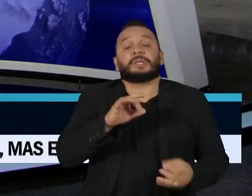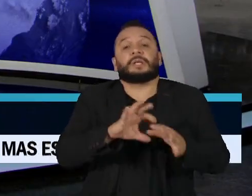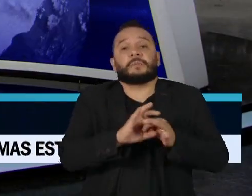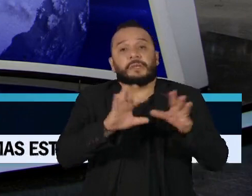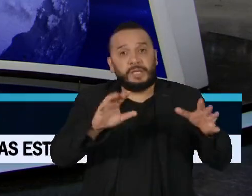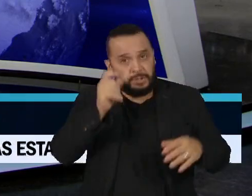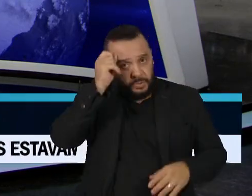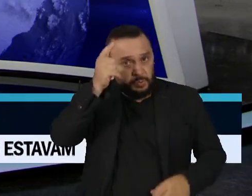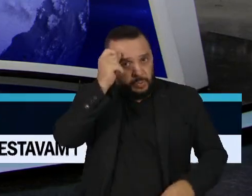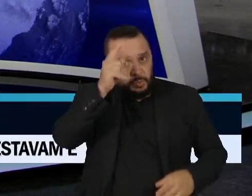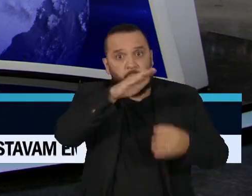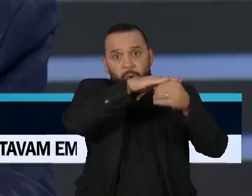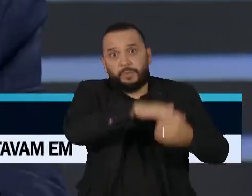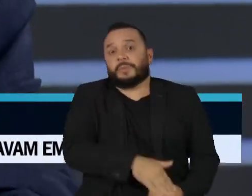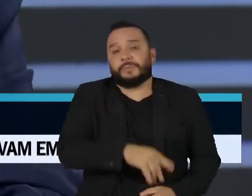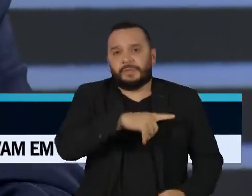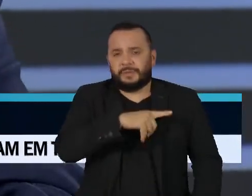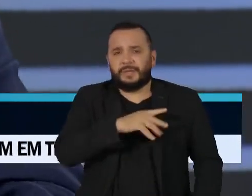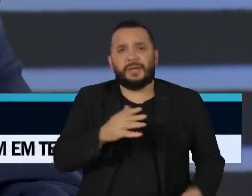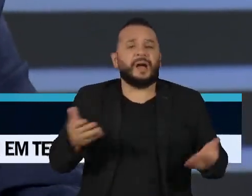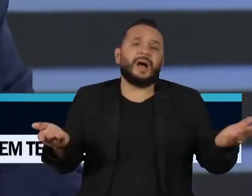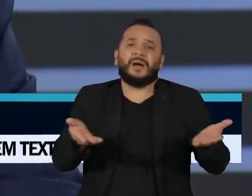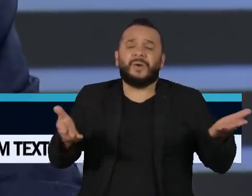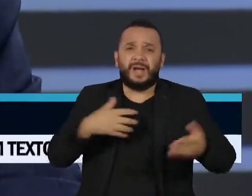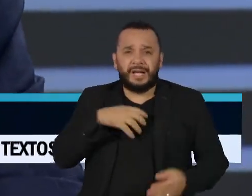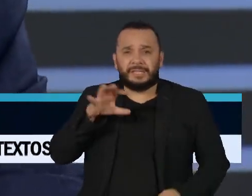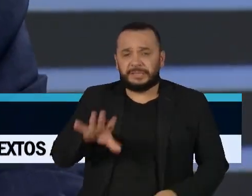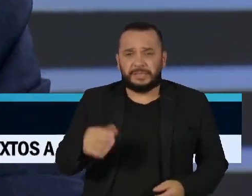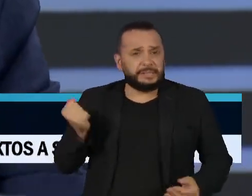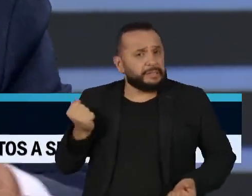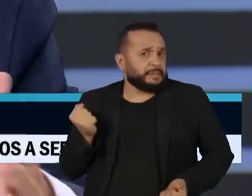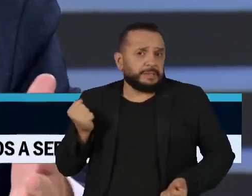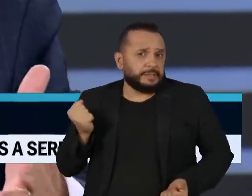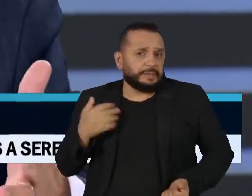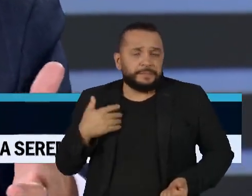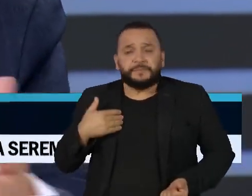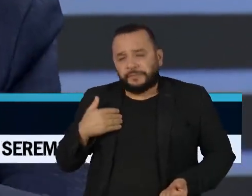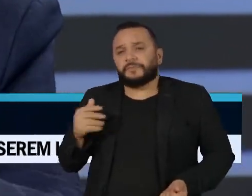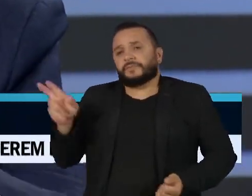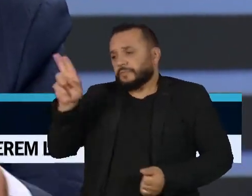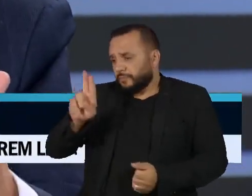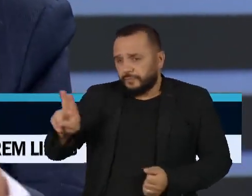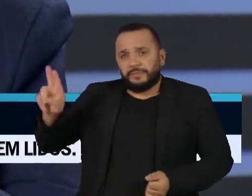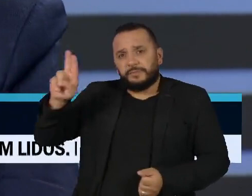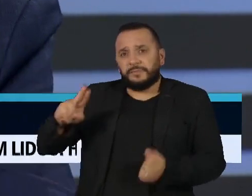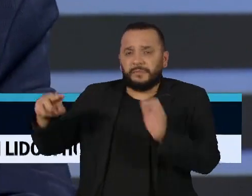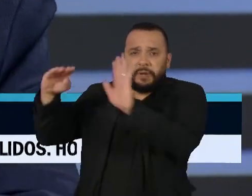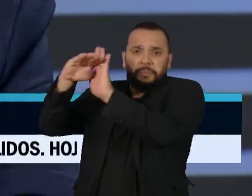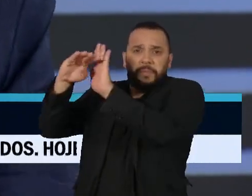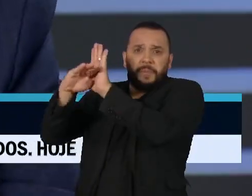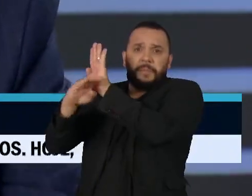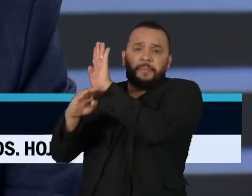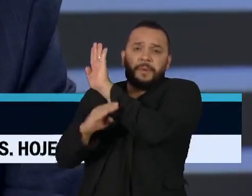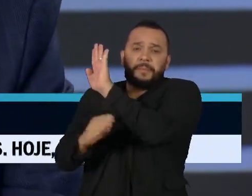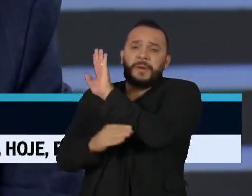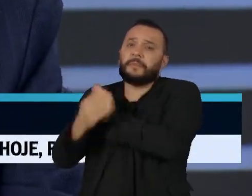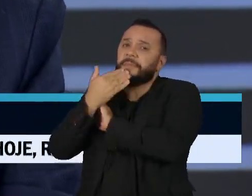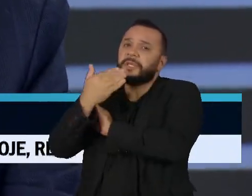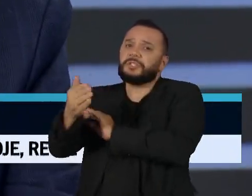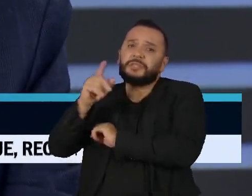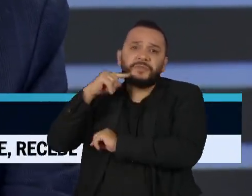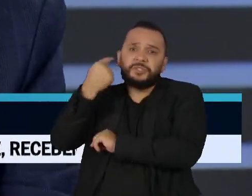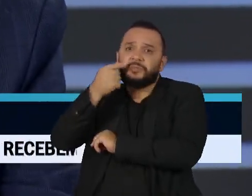universidade. Então, agora vai ser assim. Cada lista de livros que sair, nós temos tantas universidades, tantos processos de